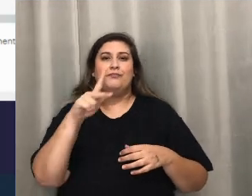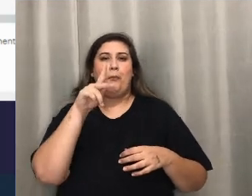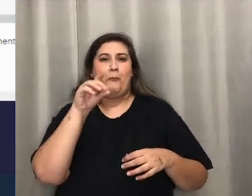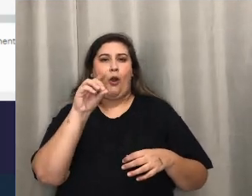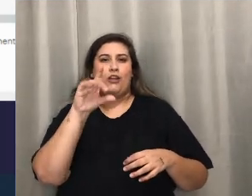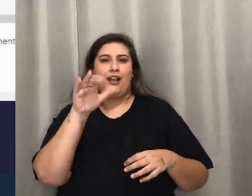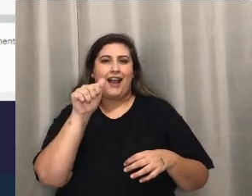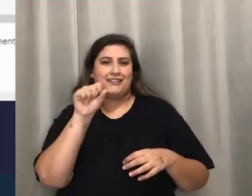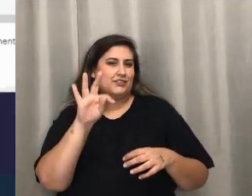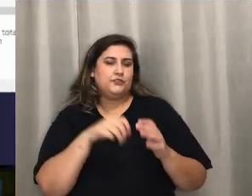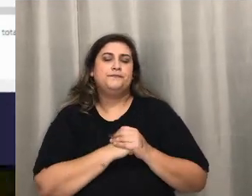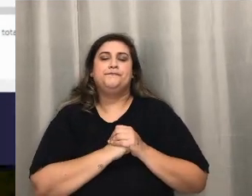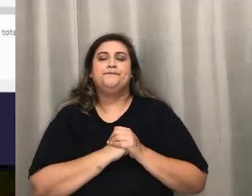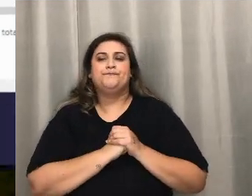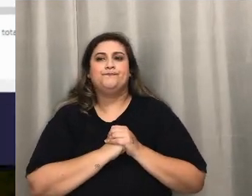podcast.